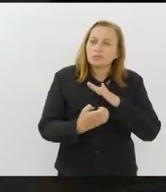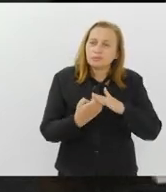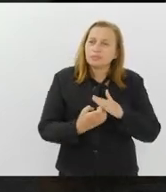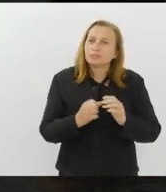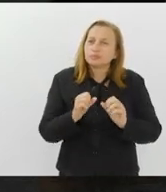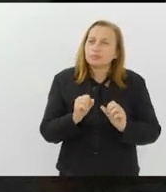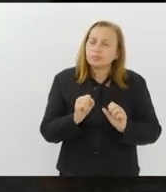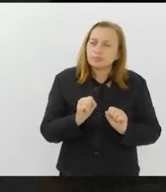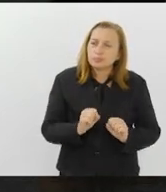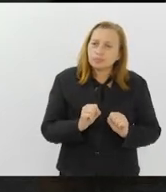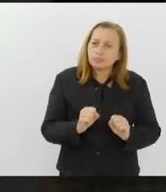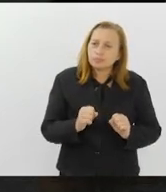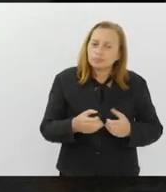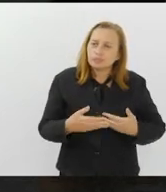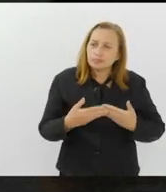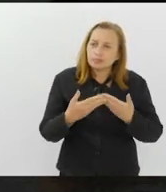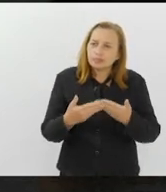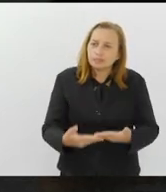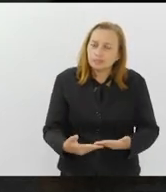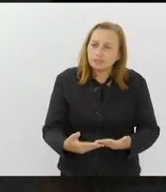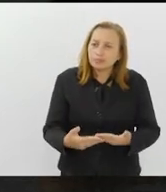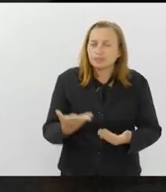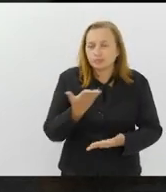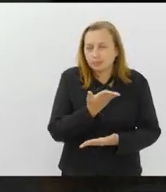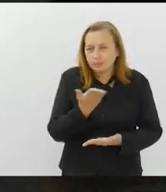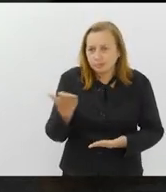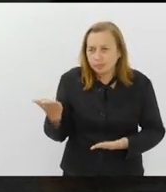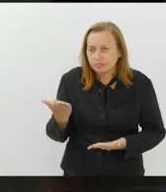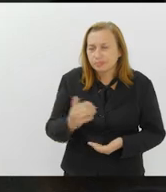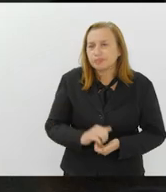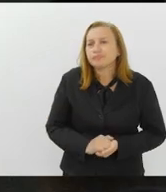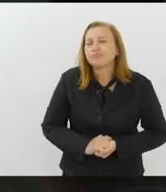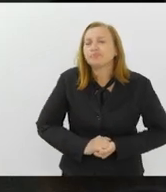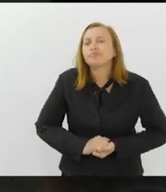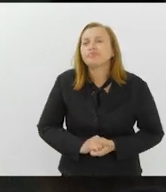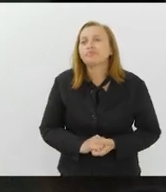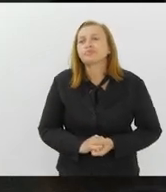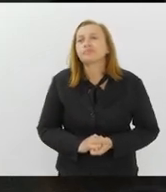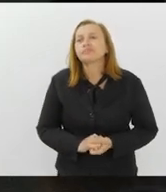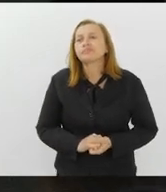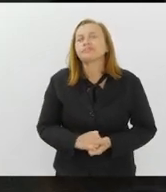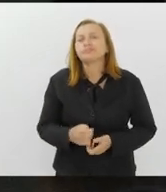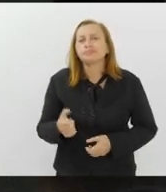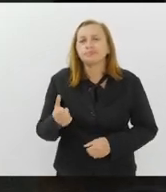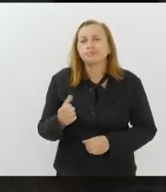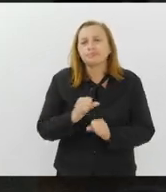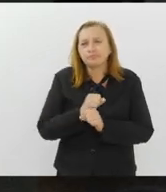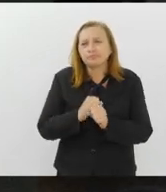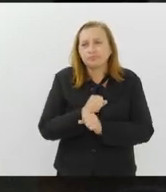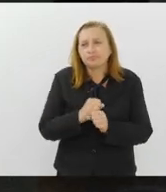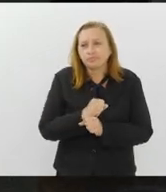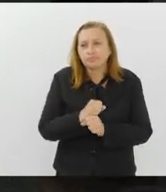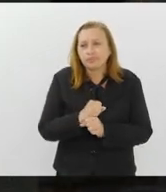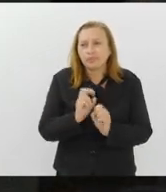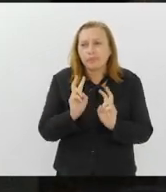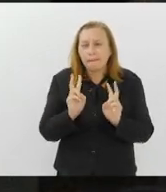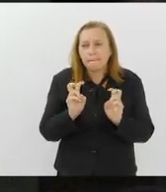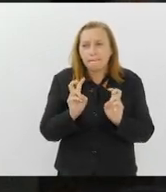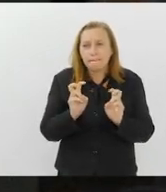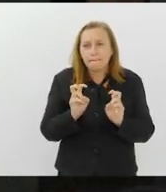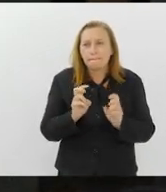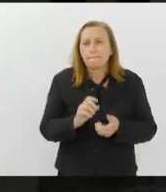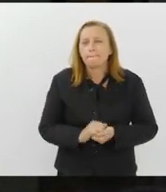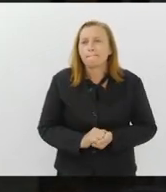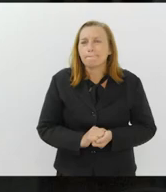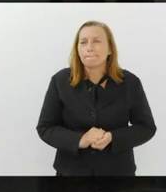para os senhores que... Se até há poucos anos atrás esse tema de rescisão ele era